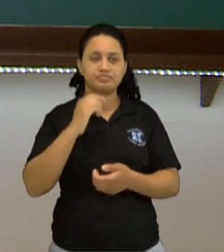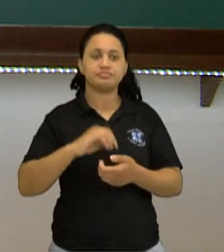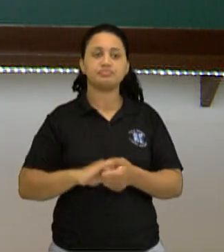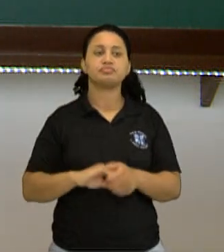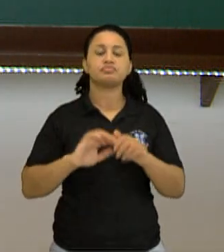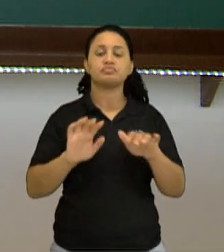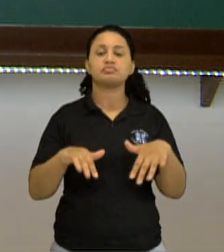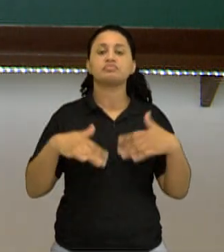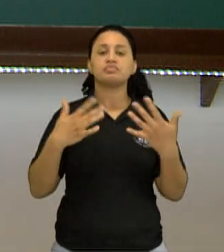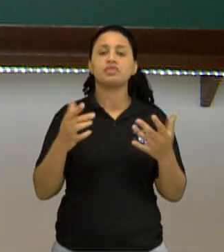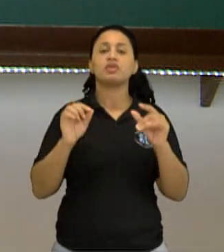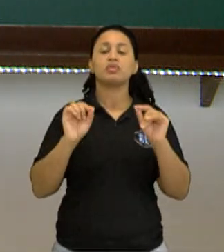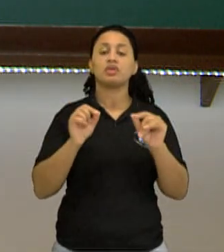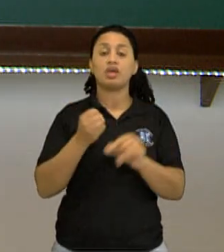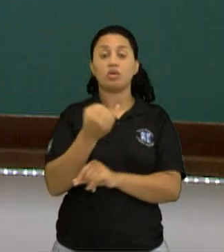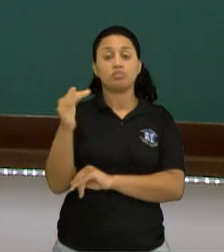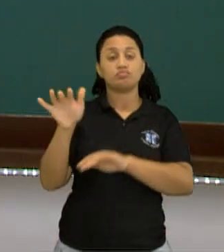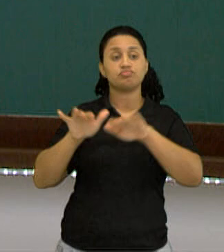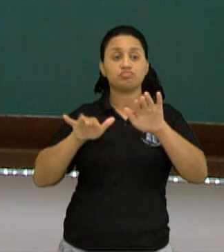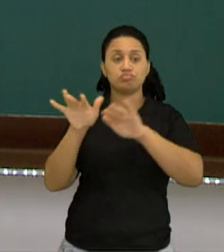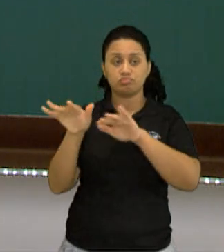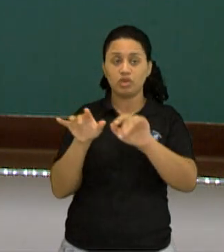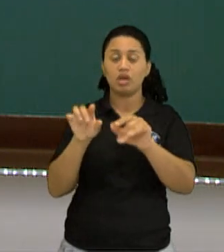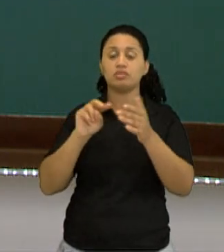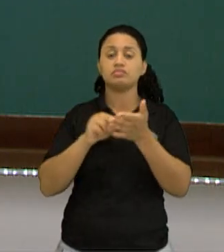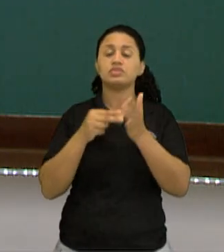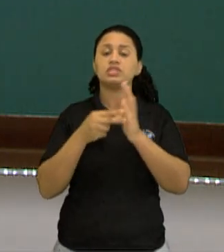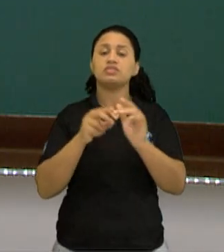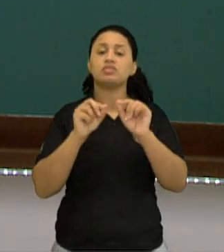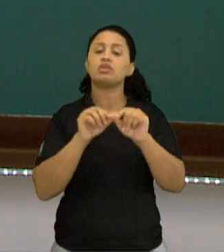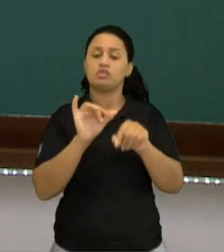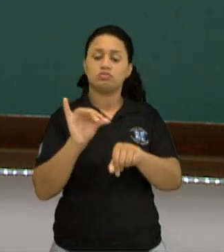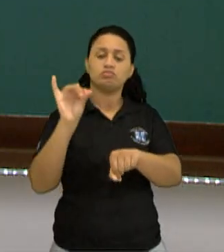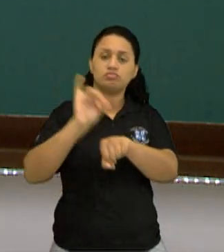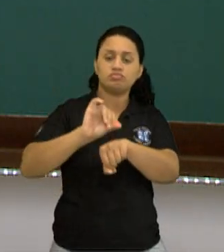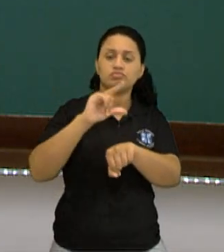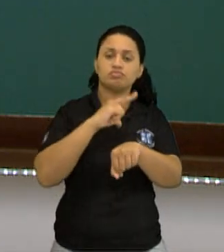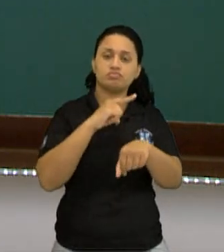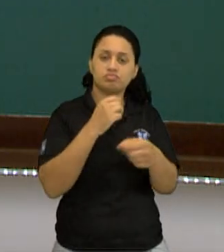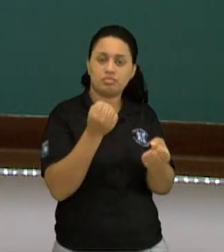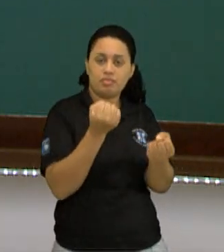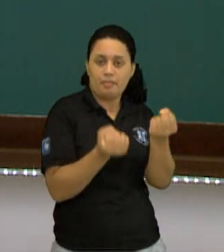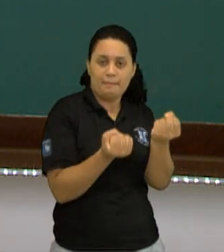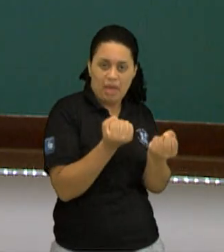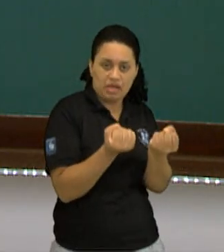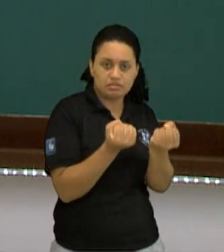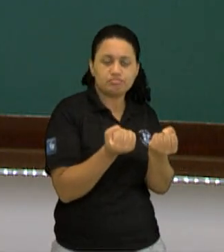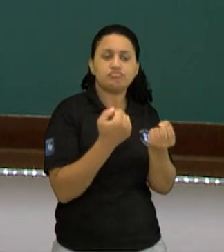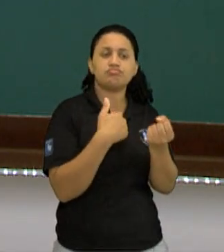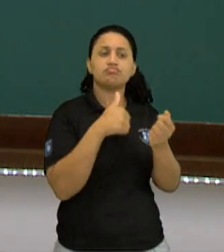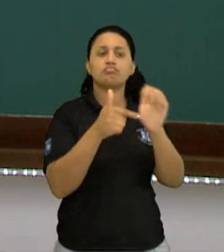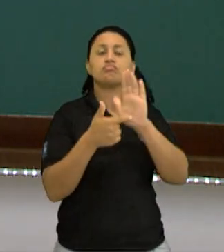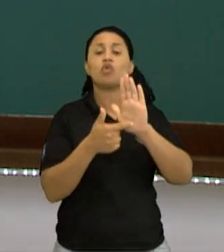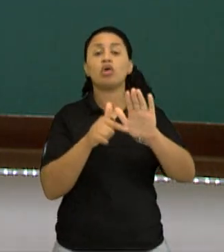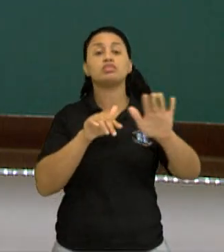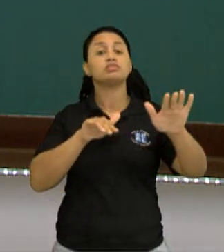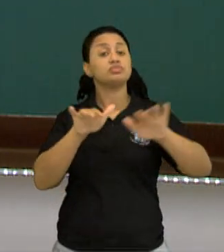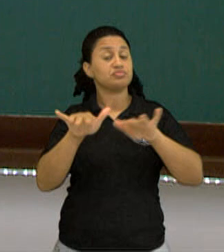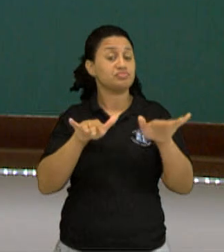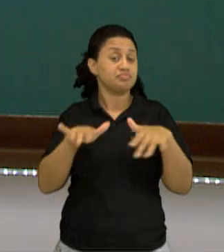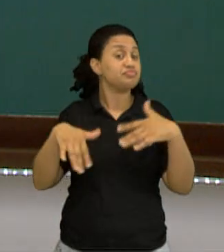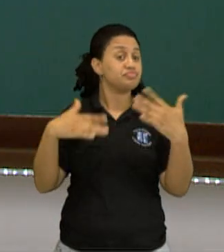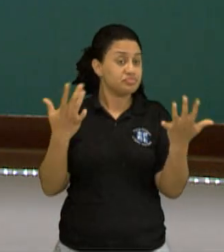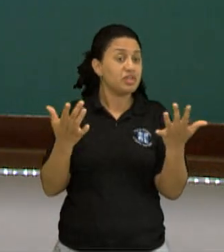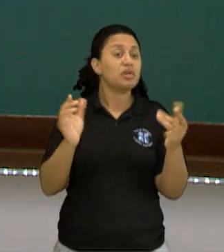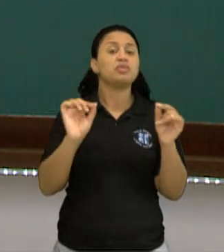Queridos, quantidade de movimento é a propriedade de corpos com massa que apresentam um movimento. É